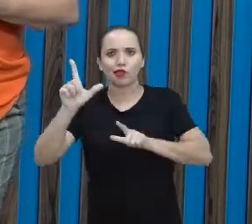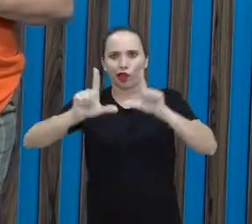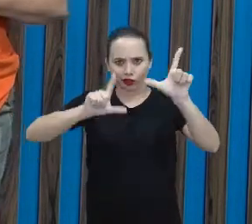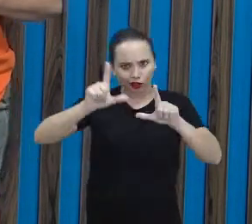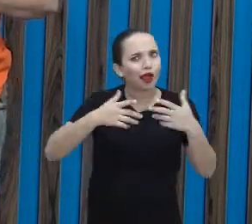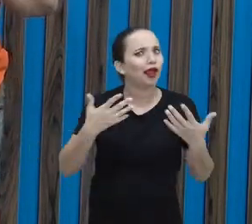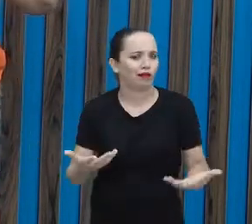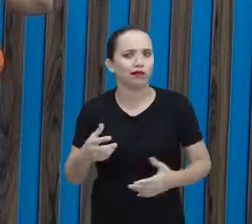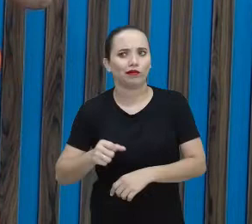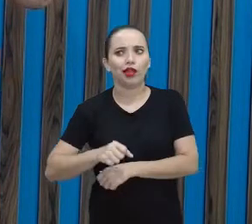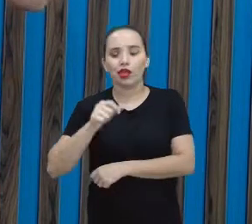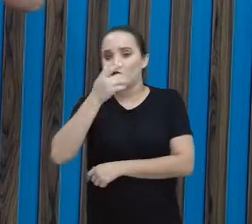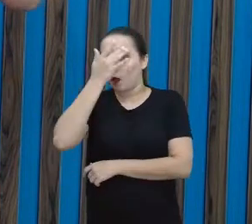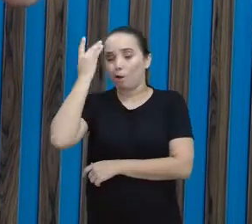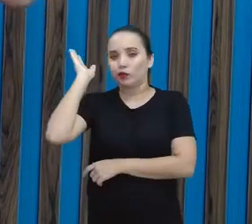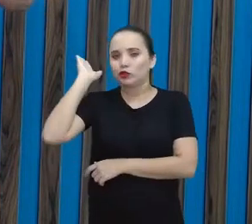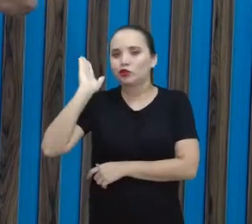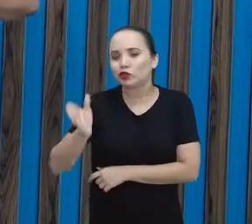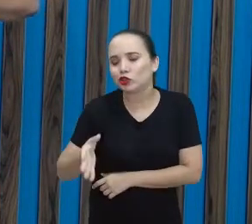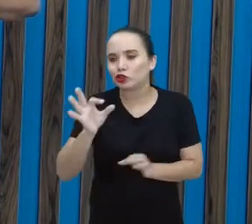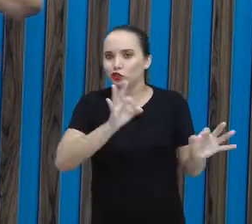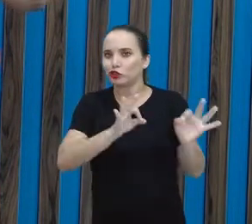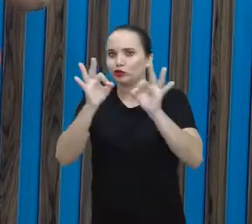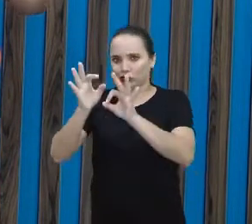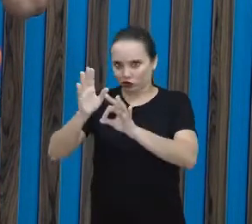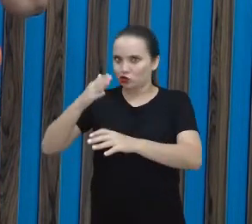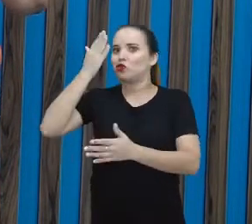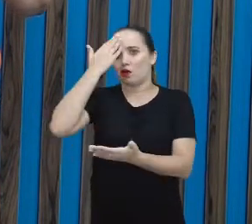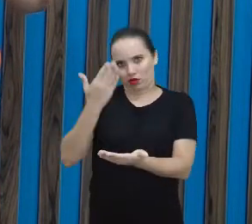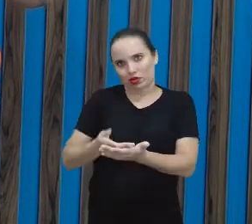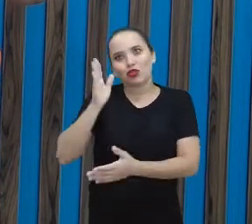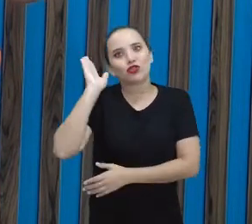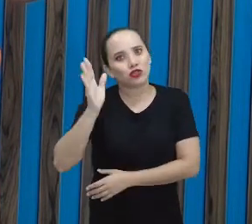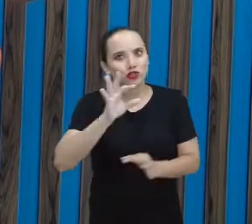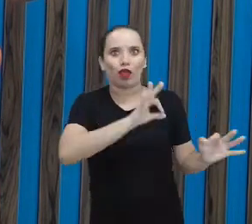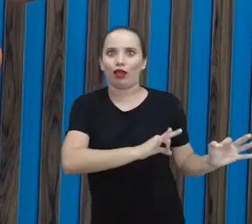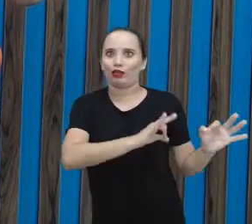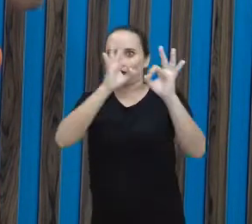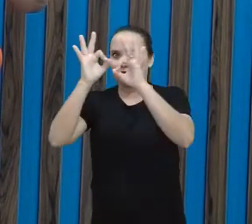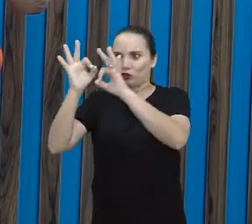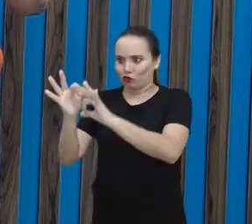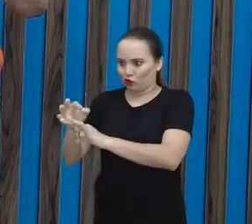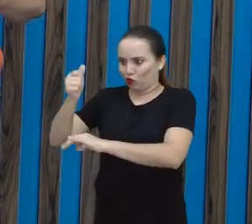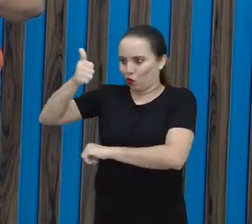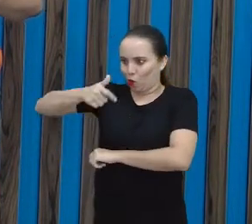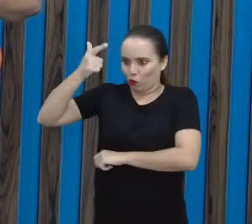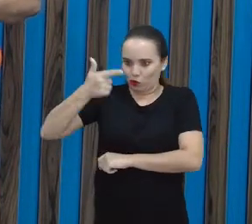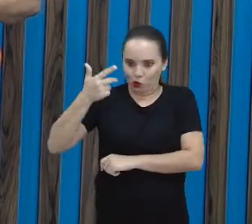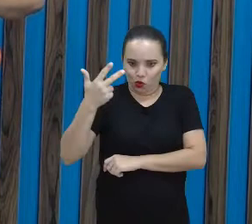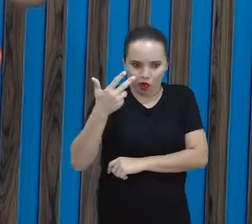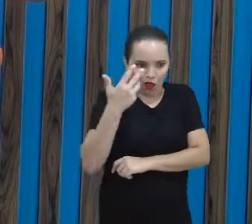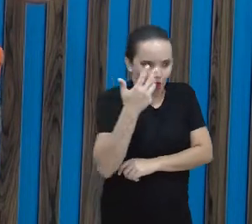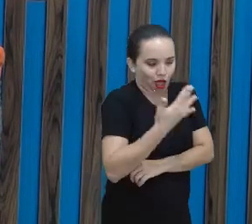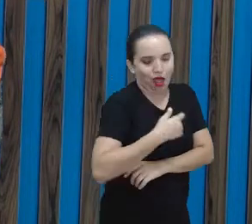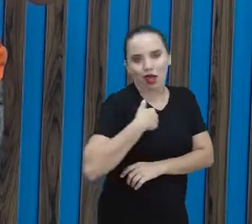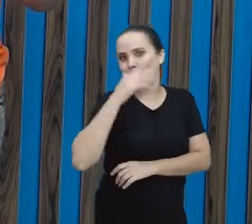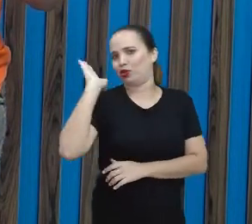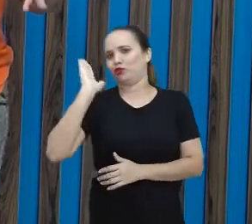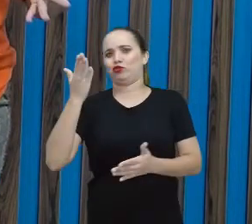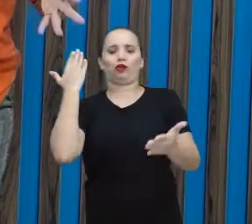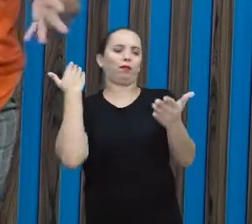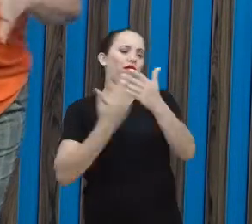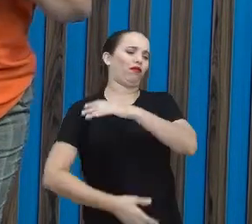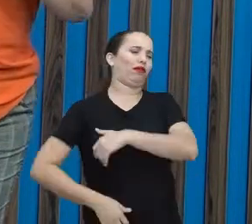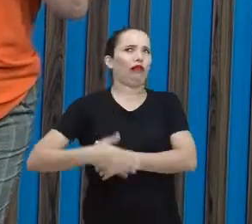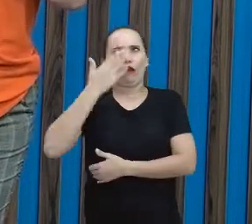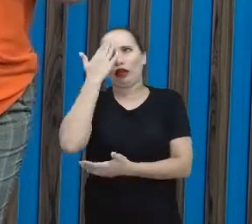quem viu, provavelmente viu várias vezes. Eu mesma já perdi a conta de quantas vezes eu vi esse filme, acho que umas